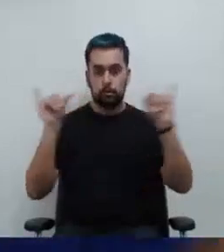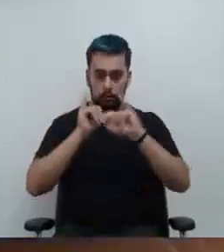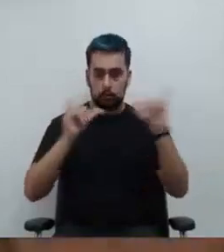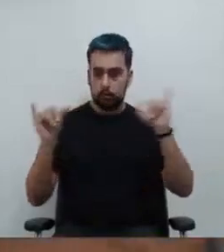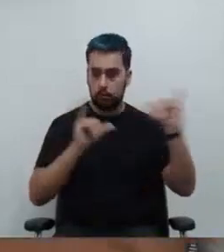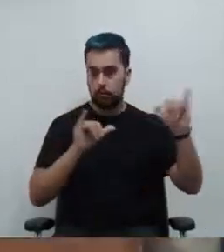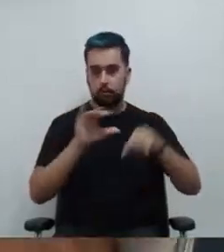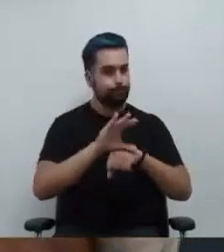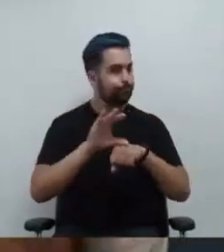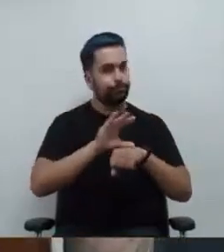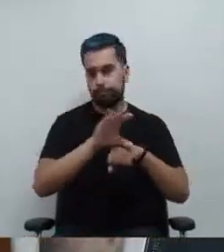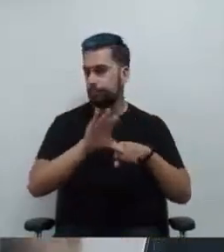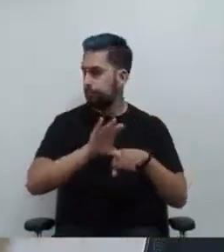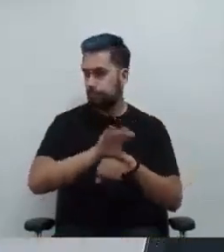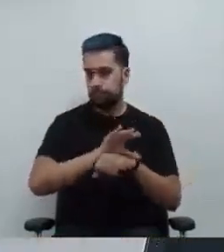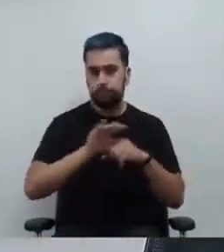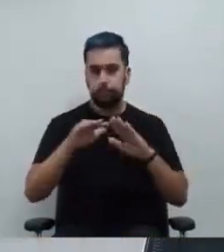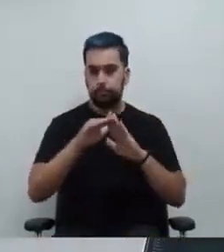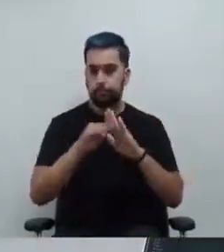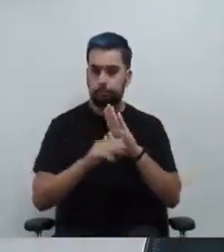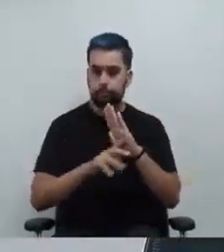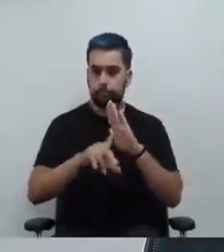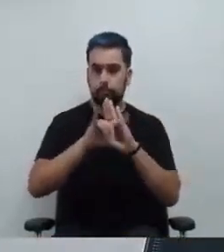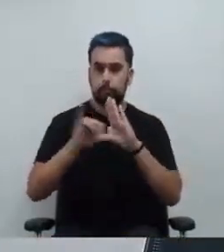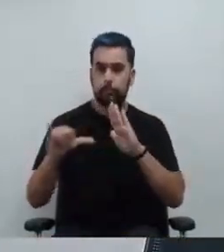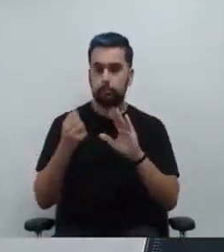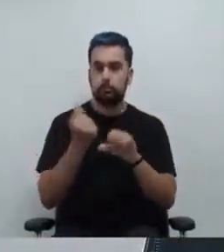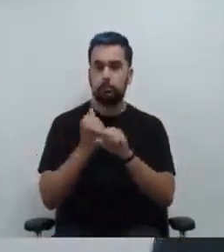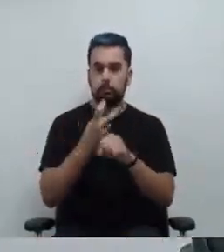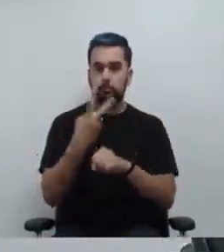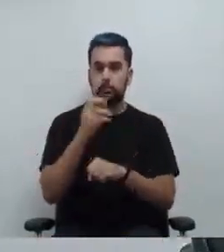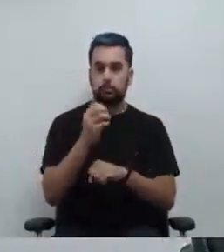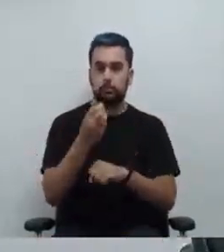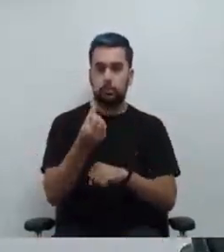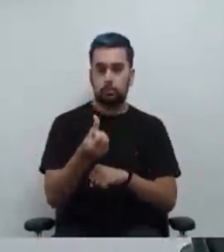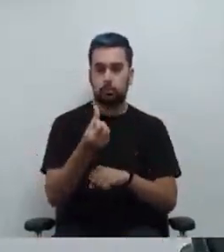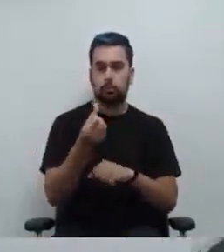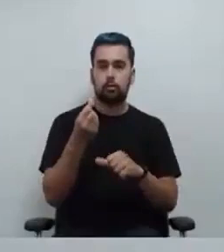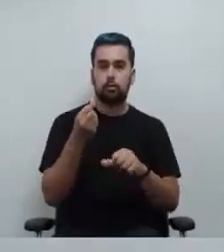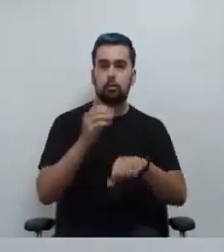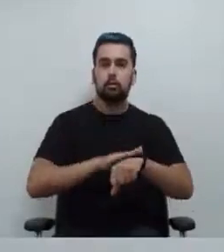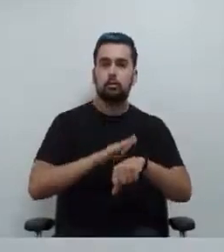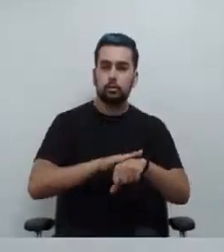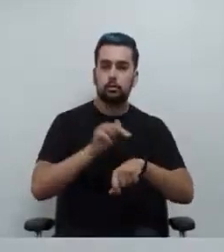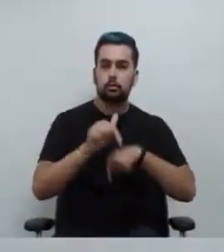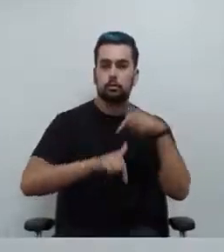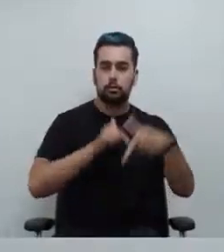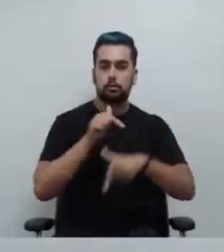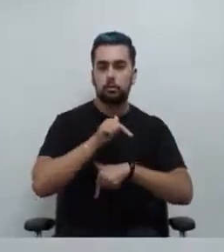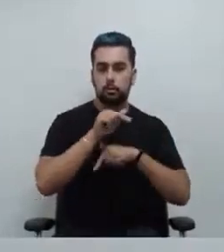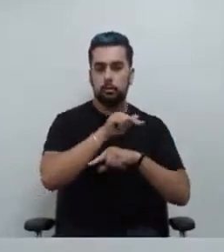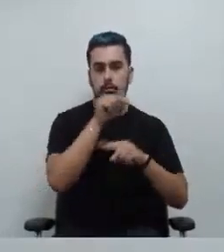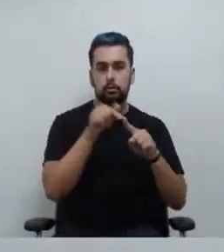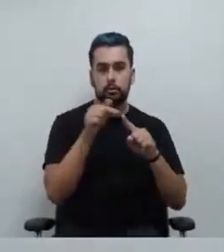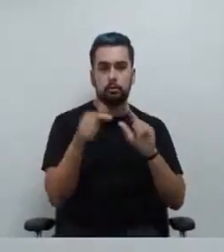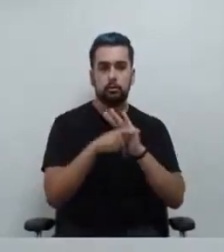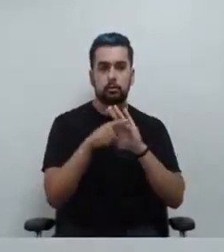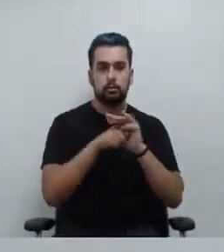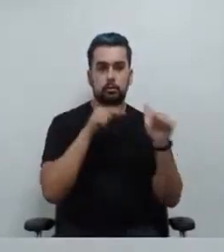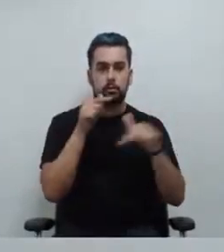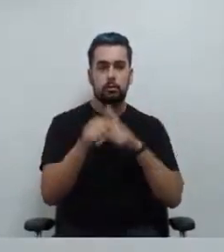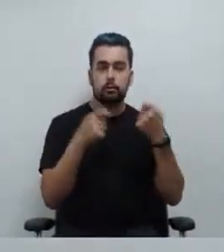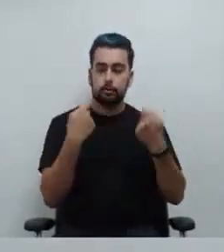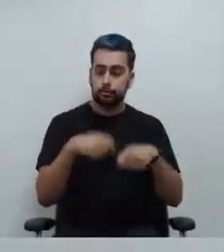trechos da Lei Complementar Estadual 988 de 2006, a respeito da contagem do tempo de serviço para fins de antiguidade, deve